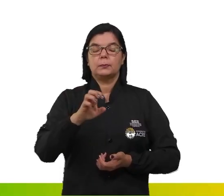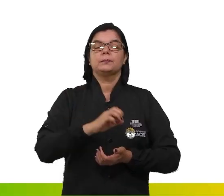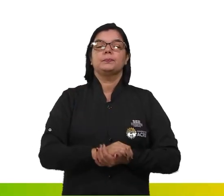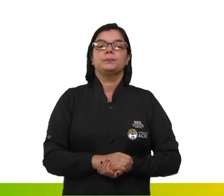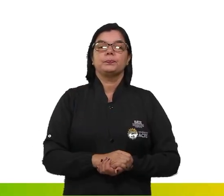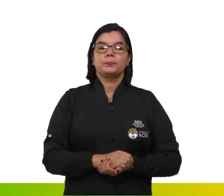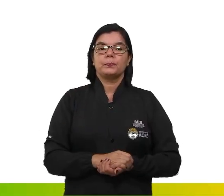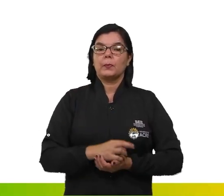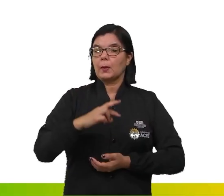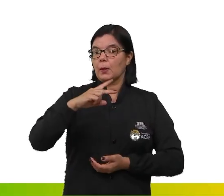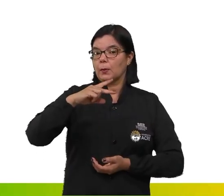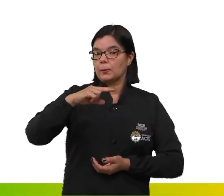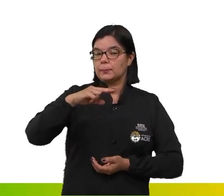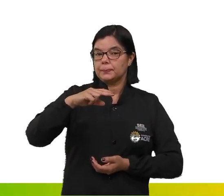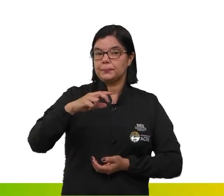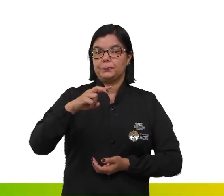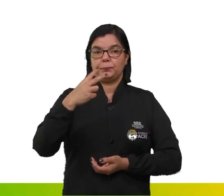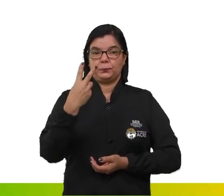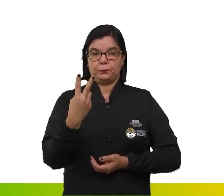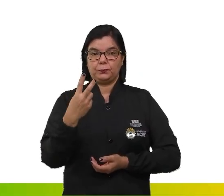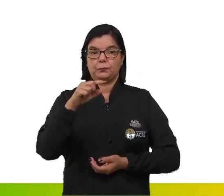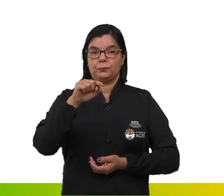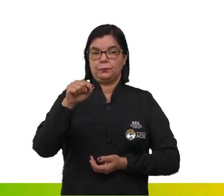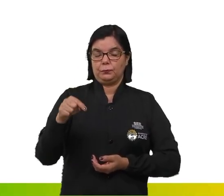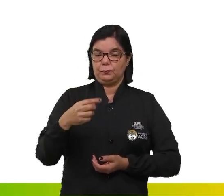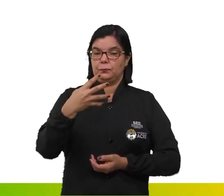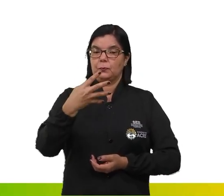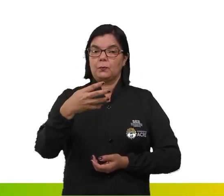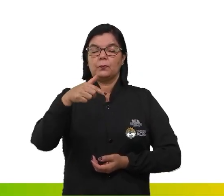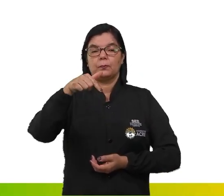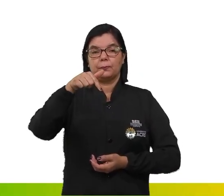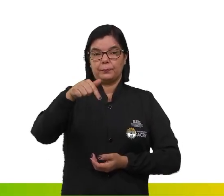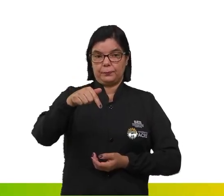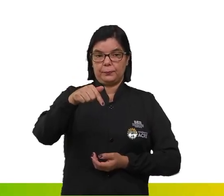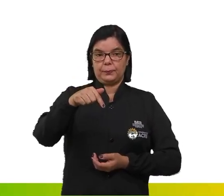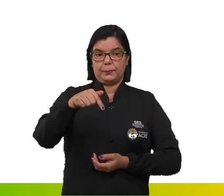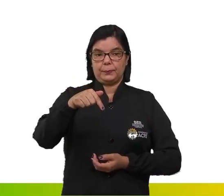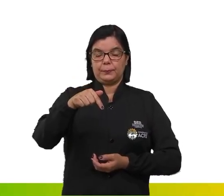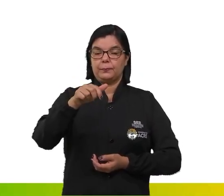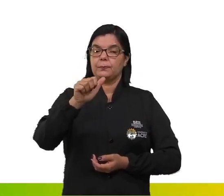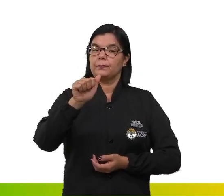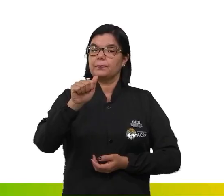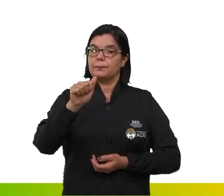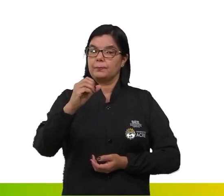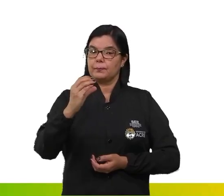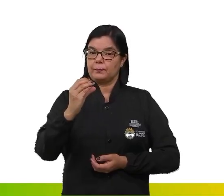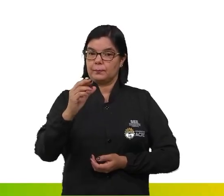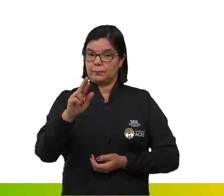aqui é igual a 2,47 acres.